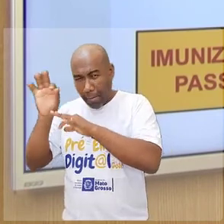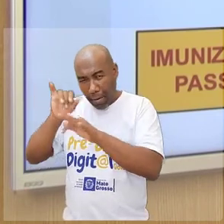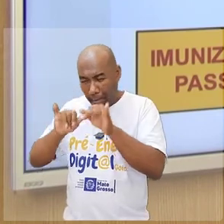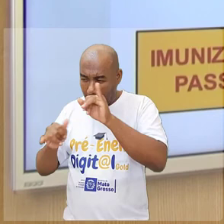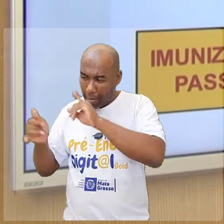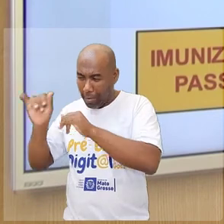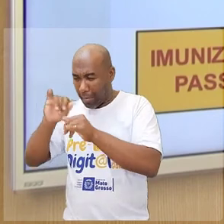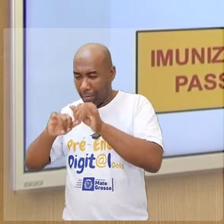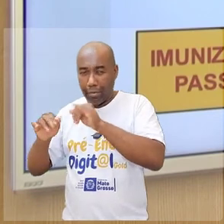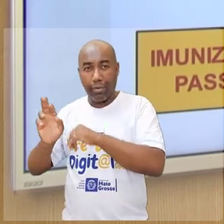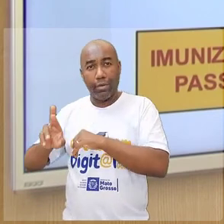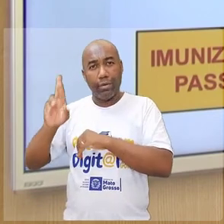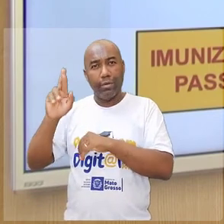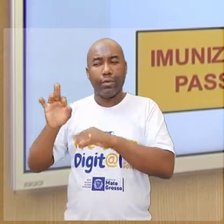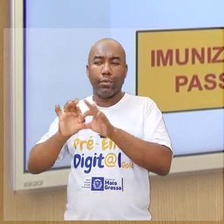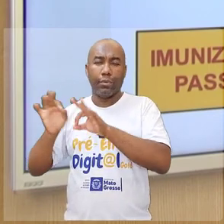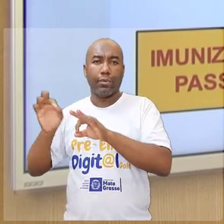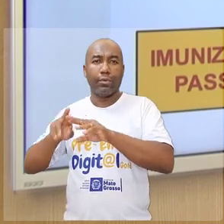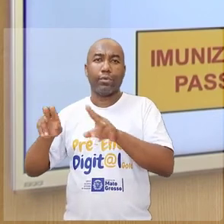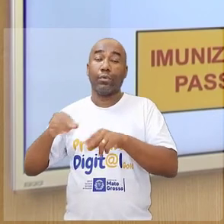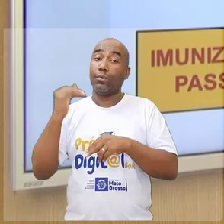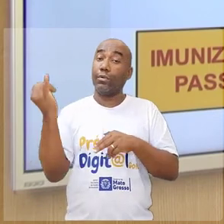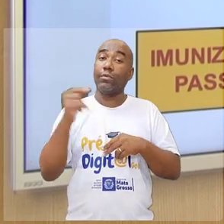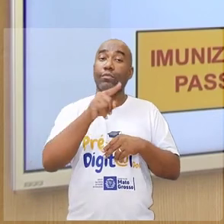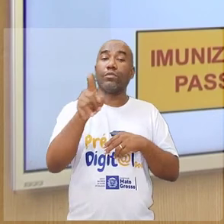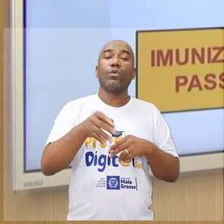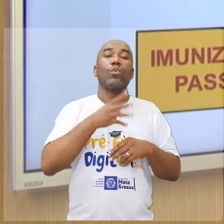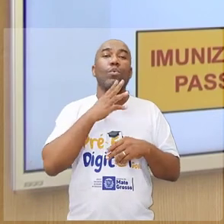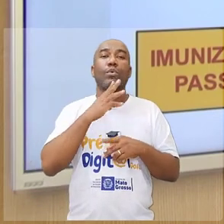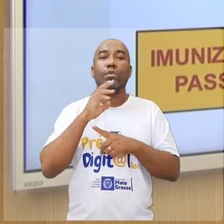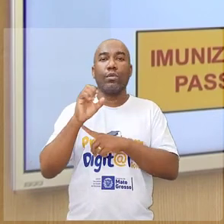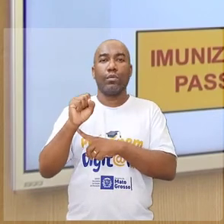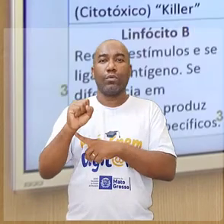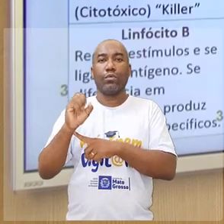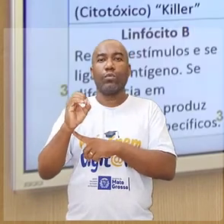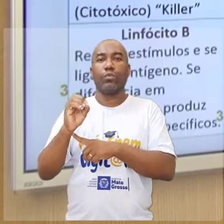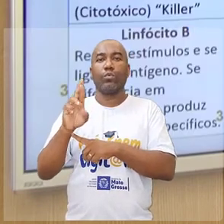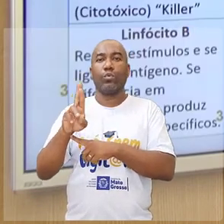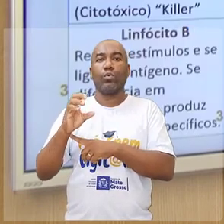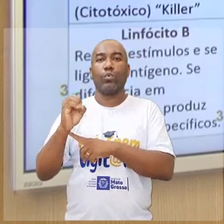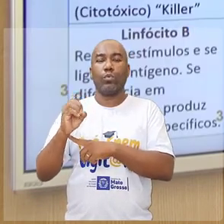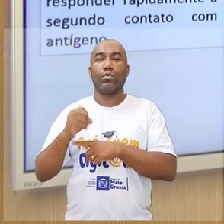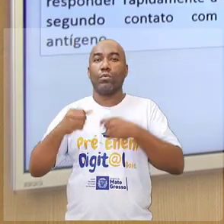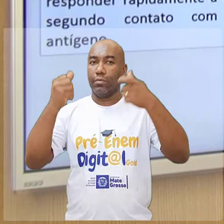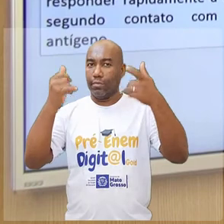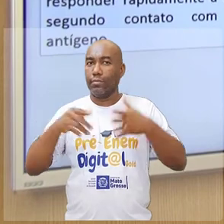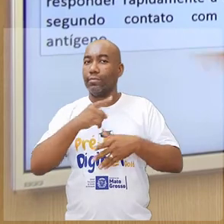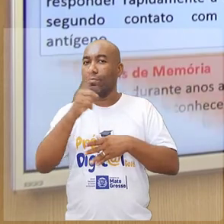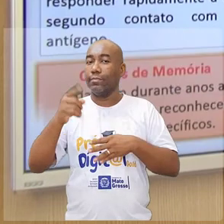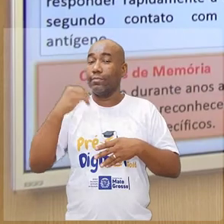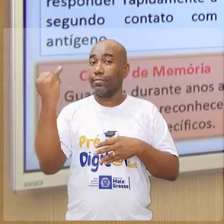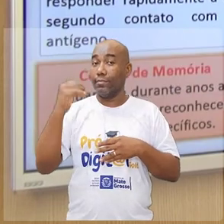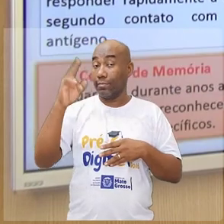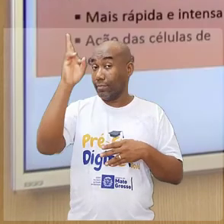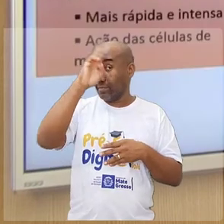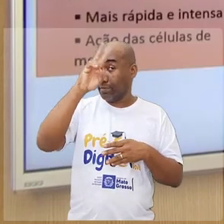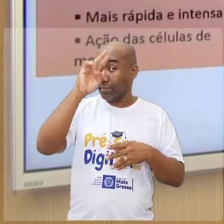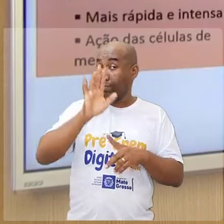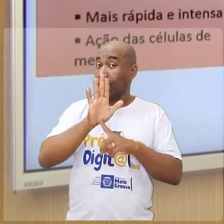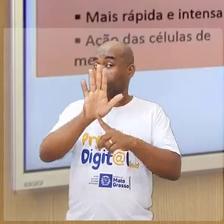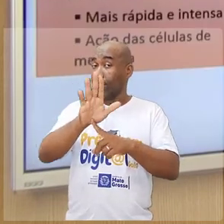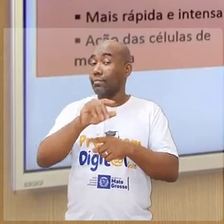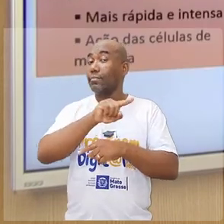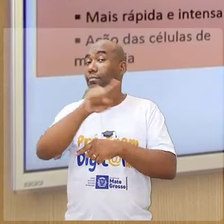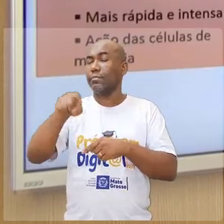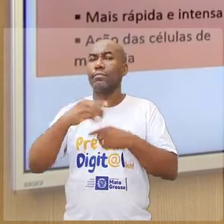aqui é fundamental para você entender. Para a gente encerrar o nosso raciocínio, eu vou lembrar a vocês que quando a